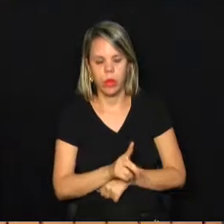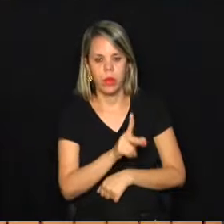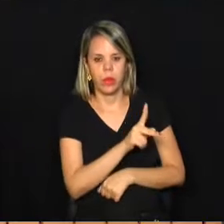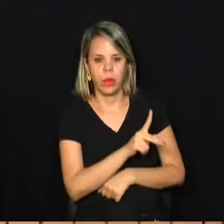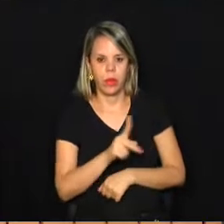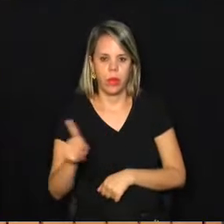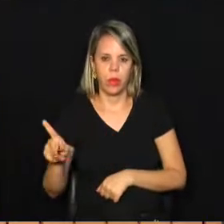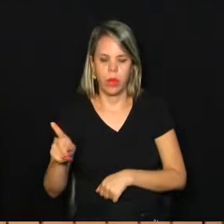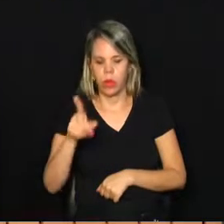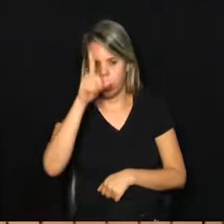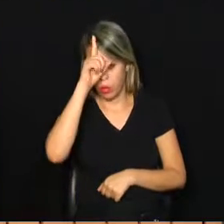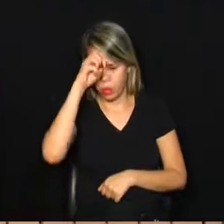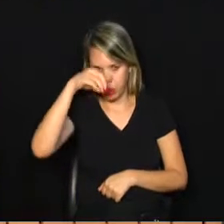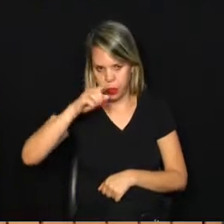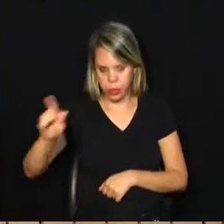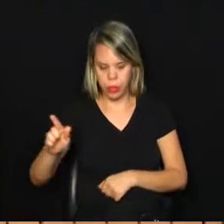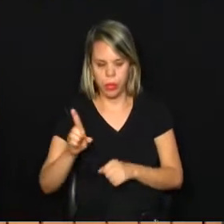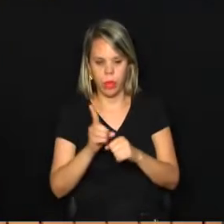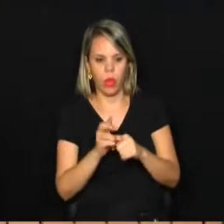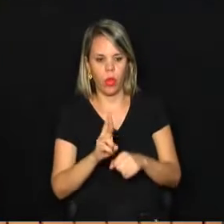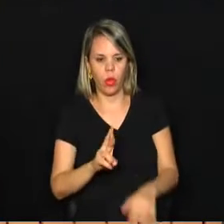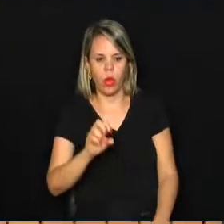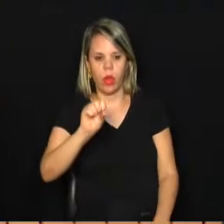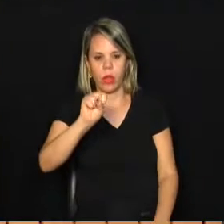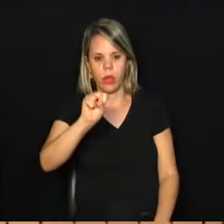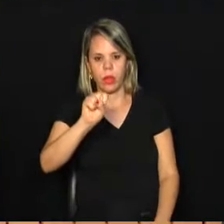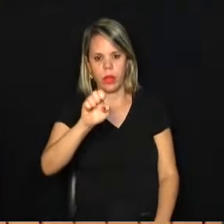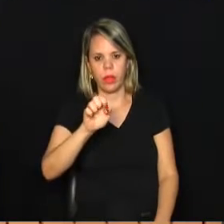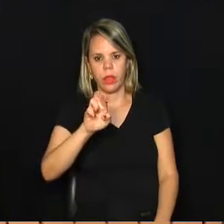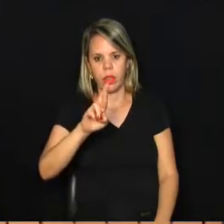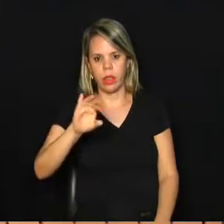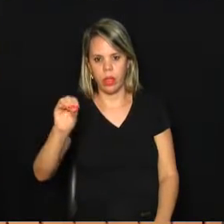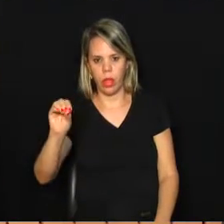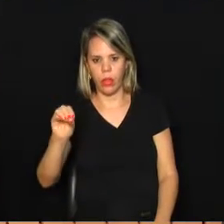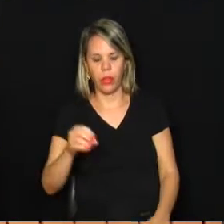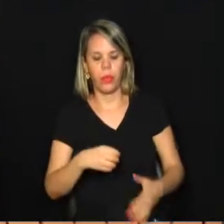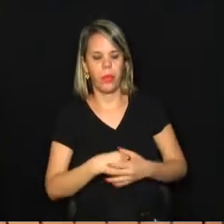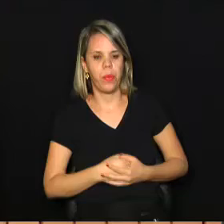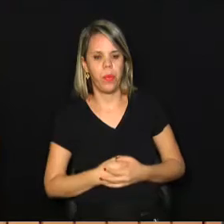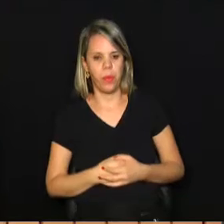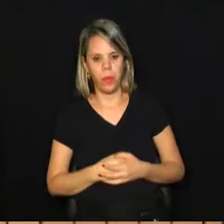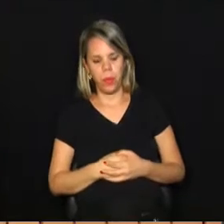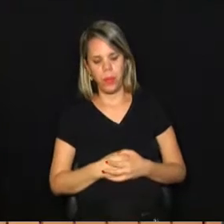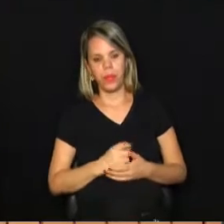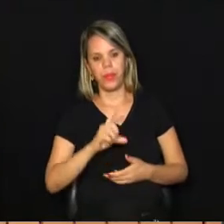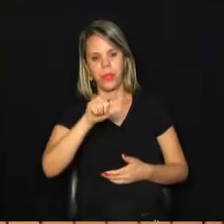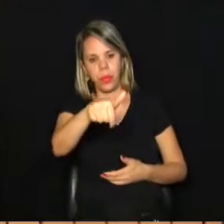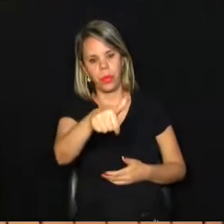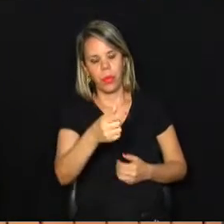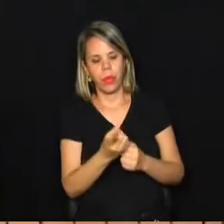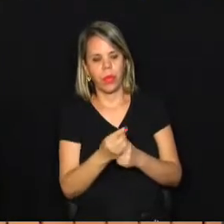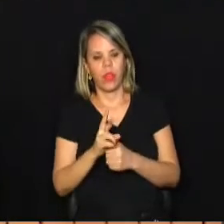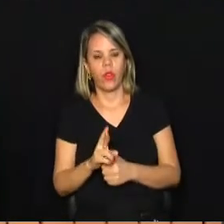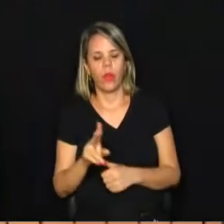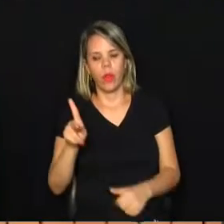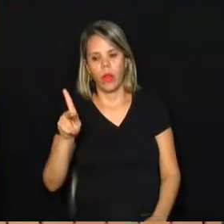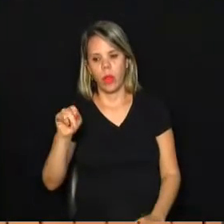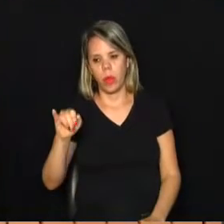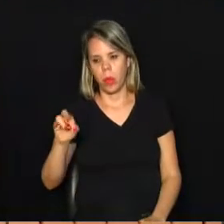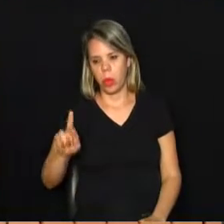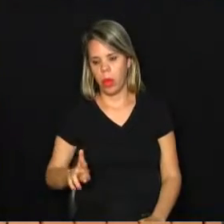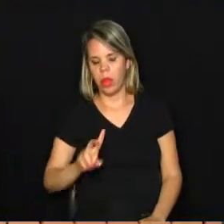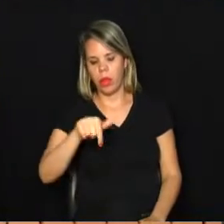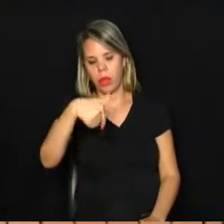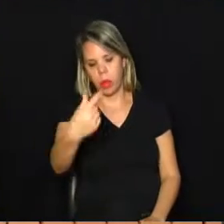diretor-presidente da Rede Mário Gatti, doutor Sérgio Bisoni, para suas considerações iniciais, e já na sequência o doutor Peter Panuto